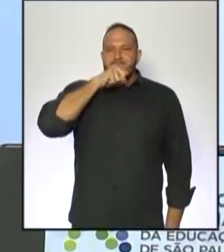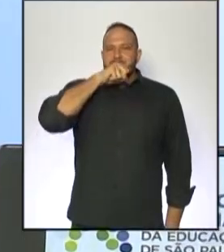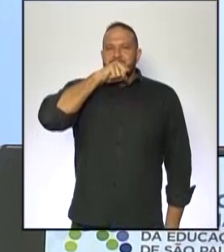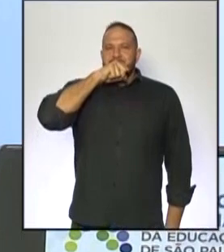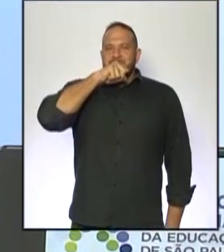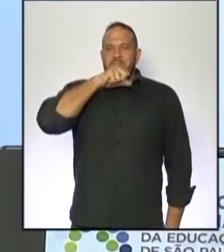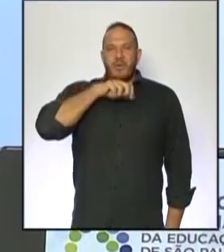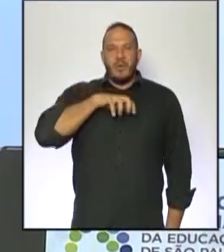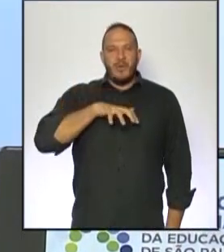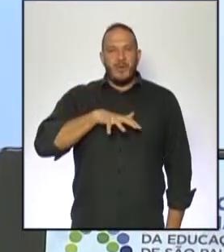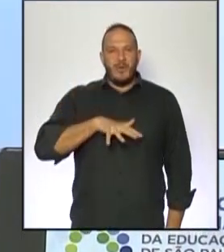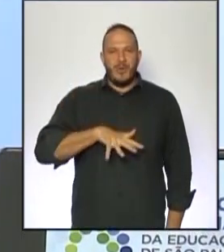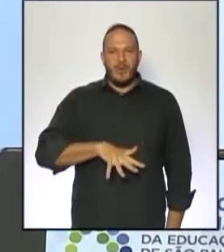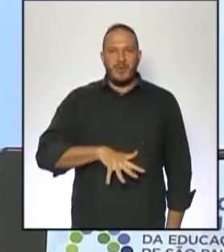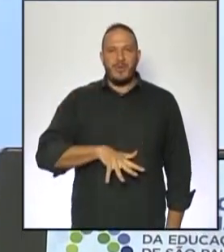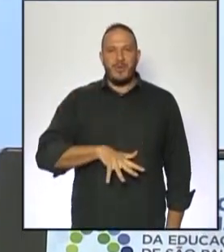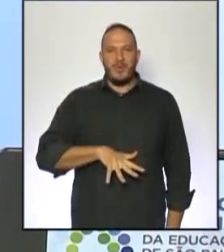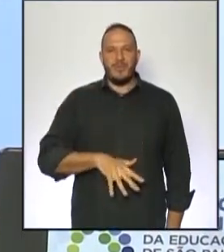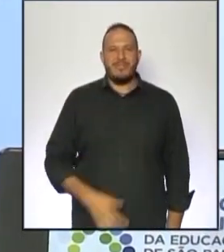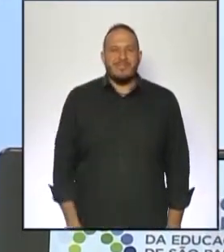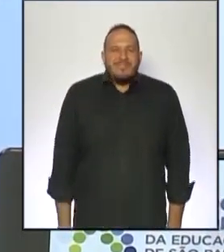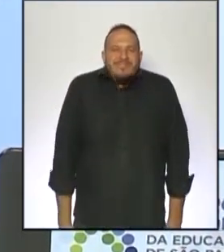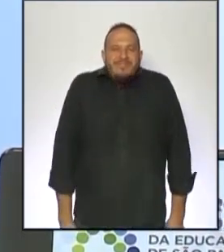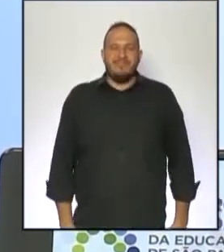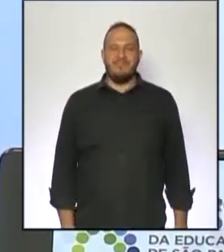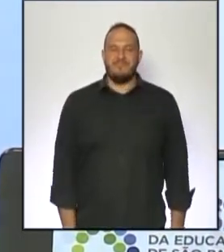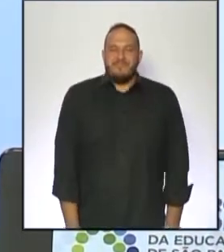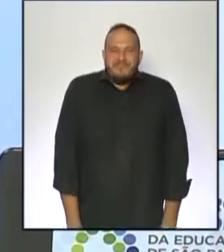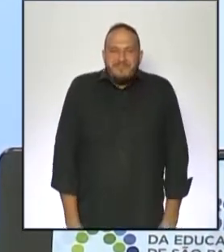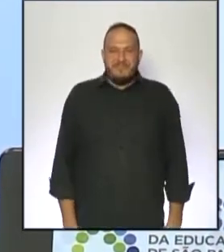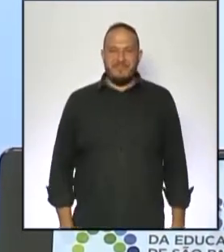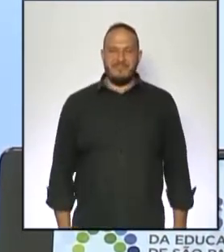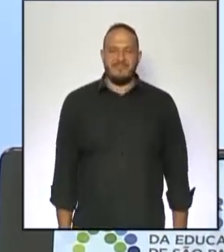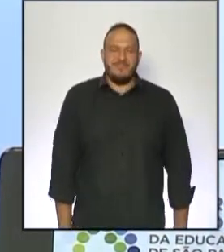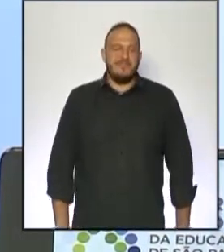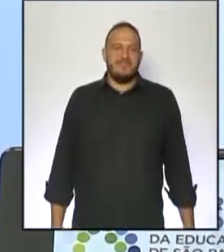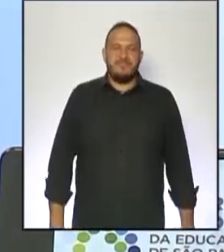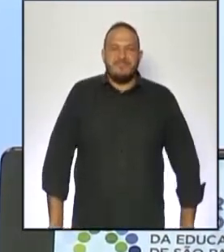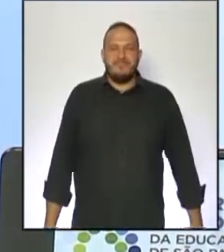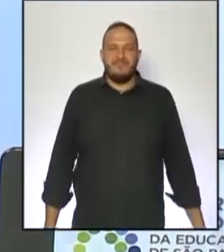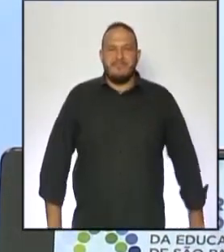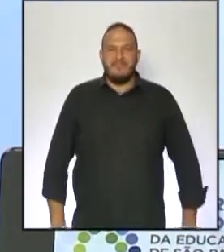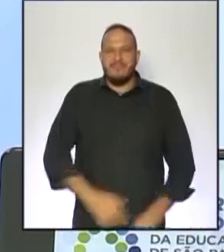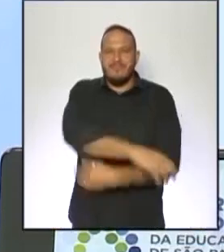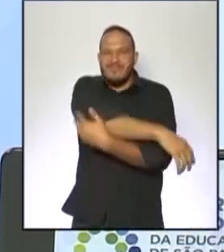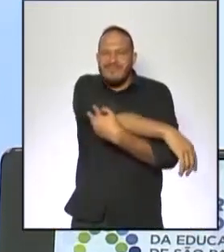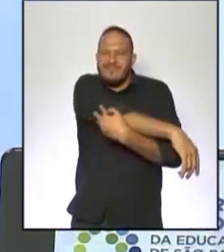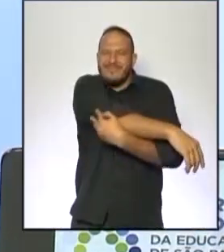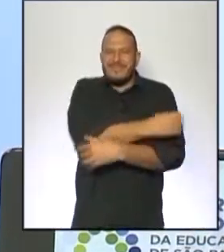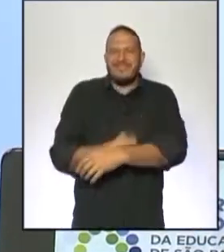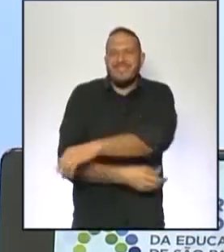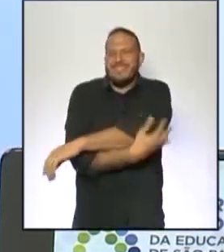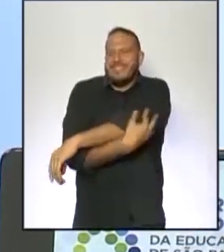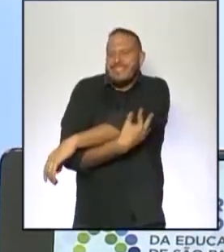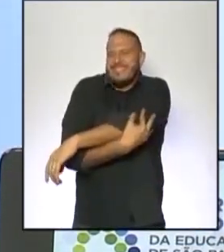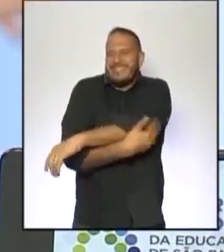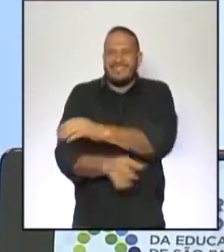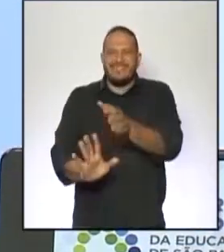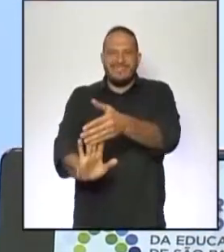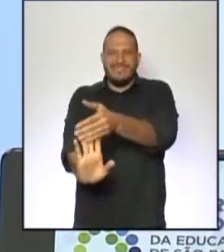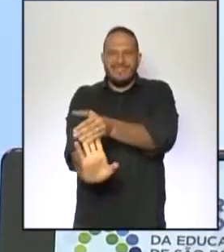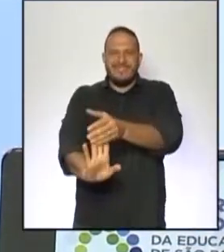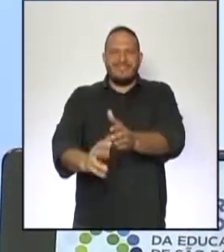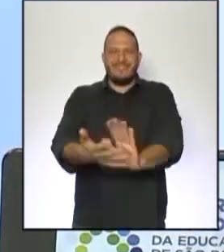respirando, soltando. Vamos soltar os braços, a perna, fazer uma pequena dancinha,